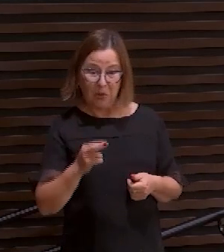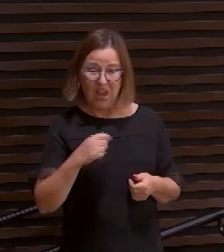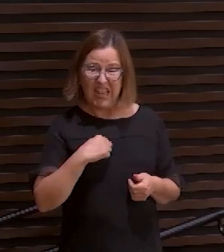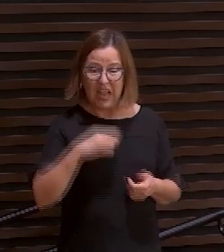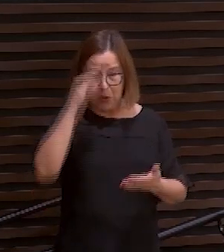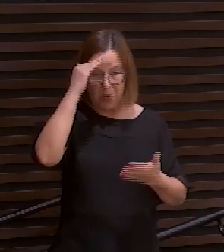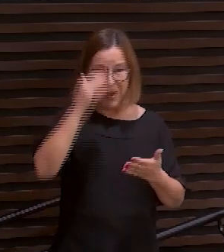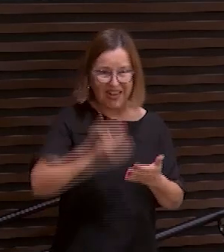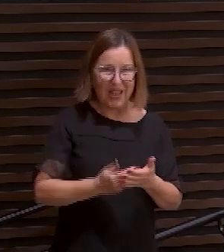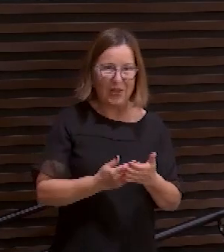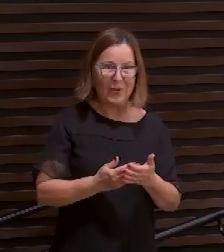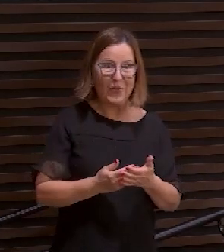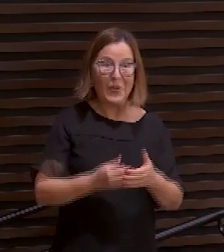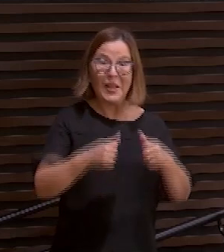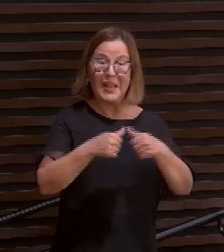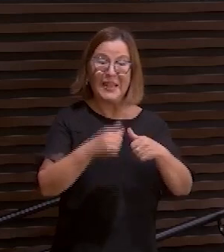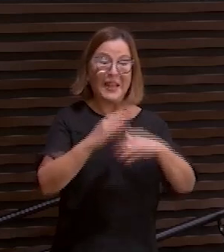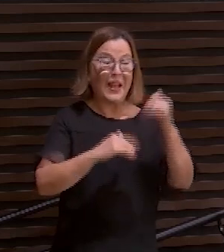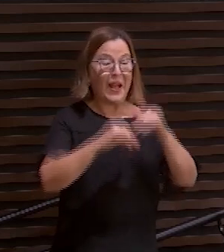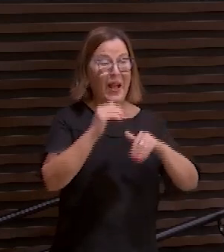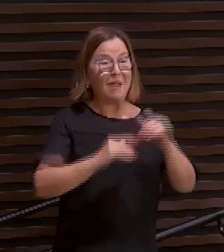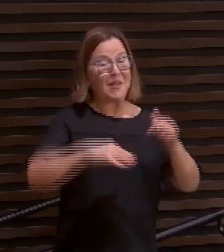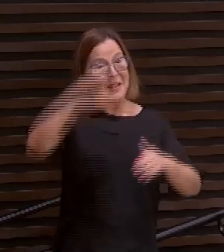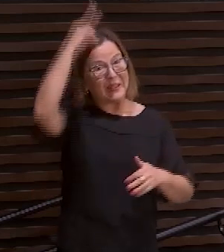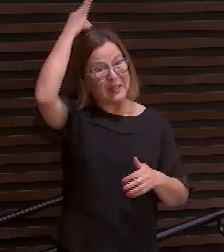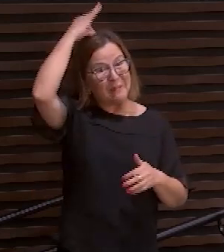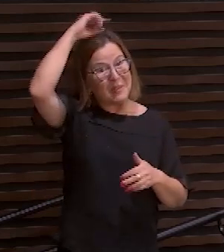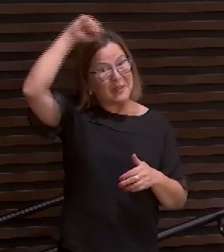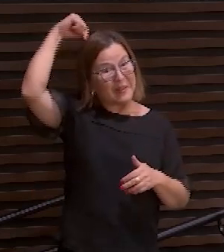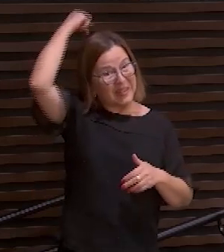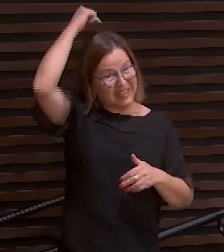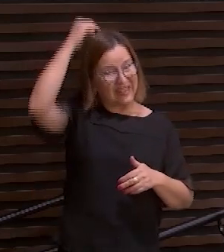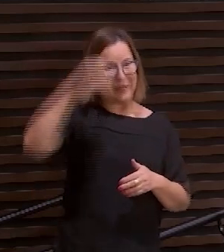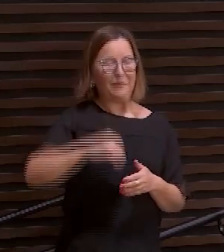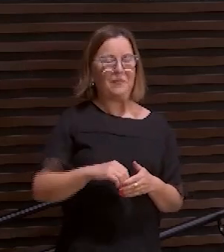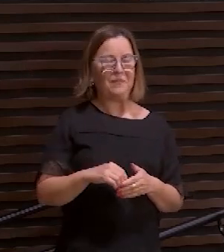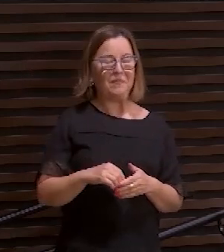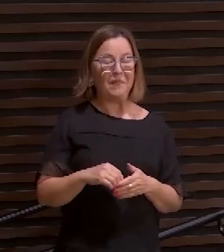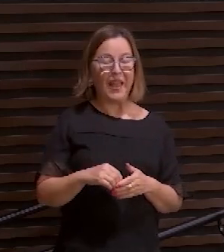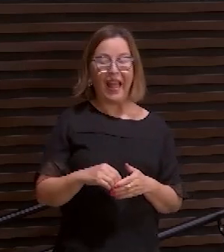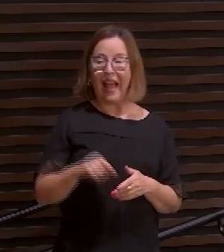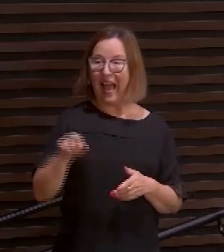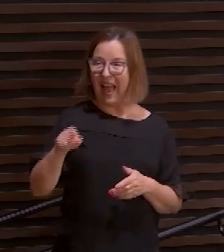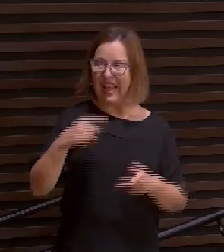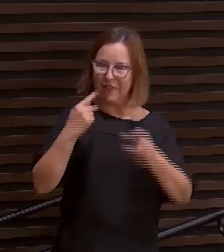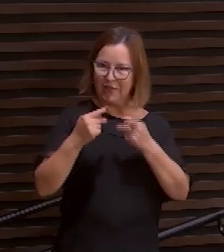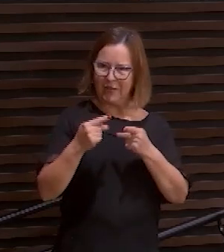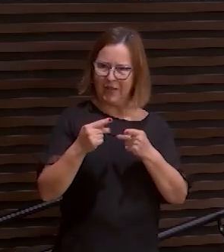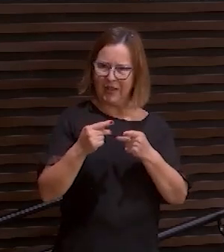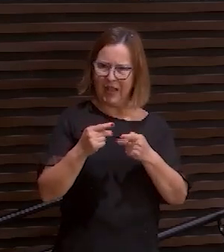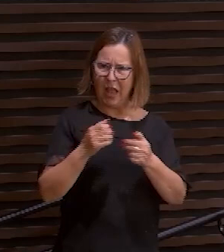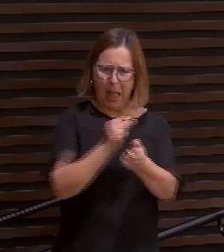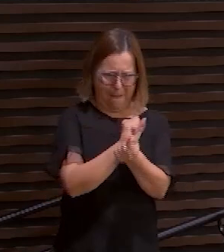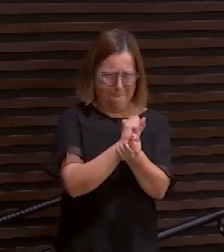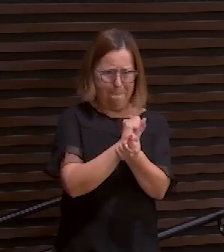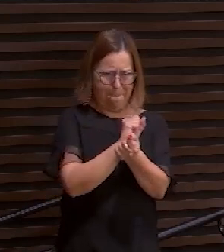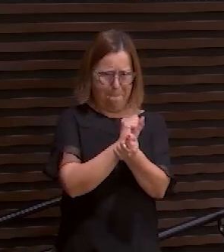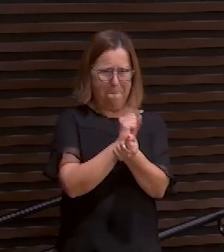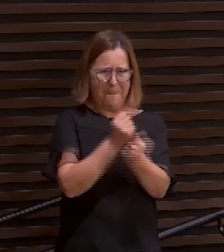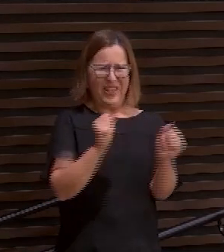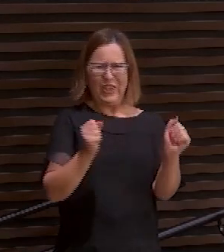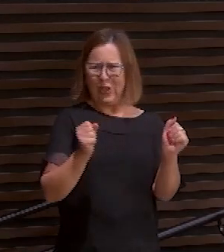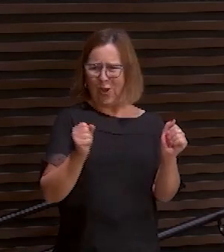palavra. E ali houve o descanso. Ela disse: me solta. Eu digo: agora não é comigo. Aí chamei